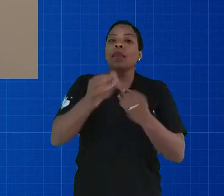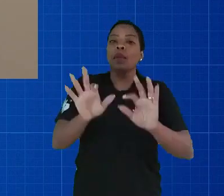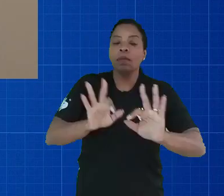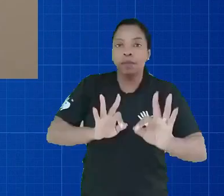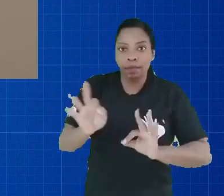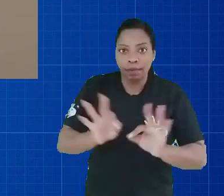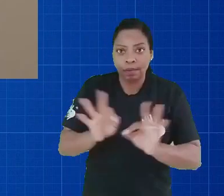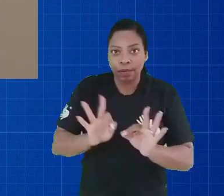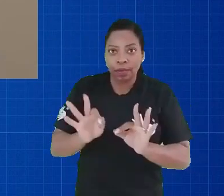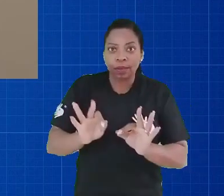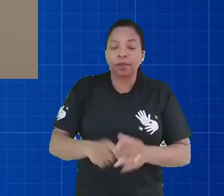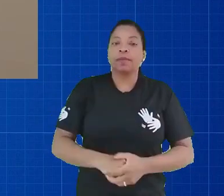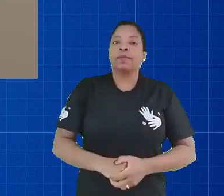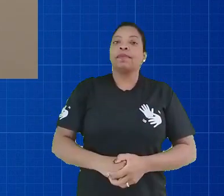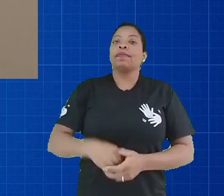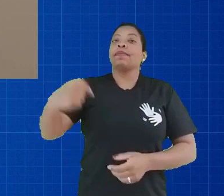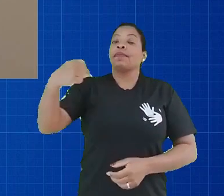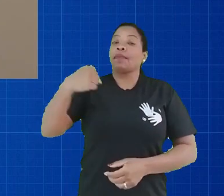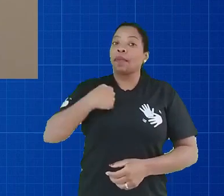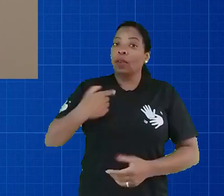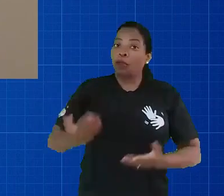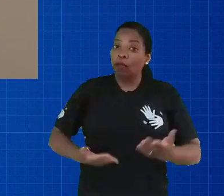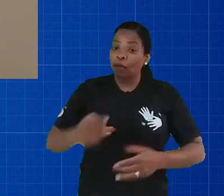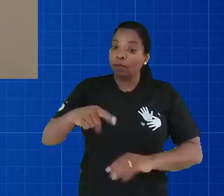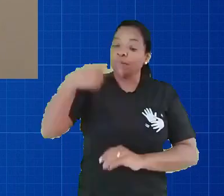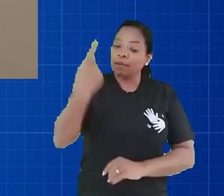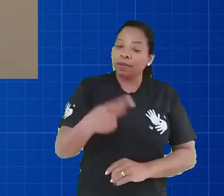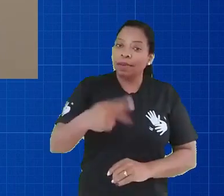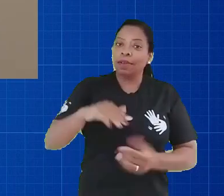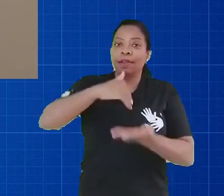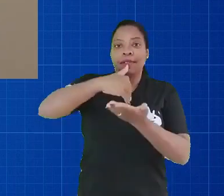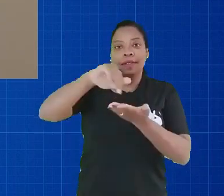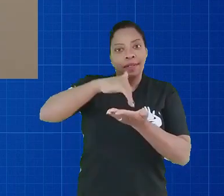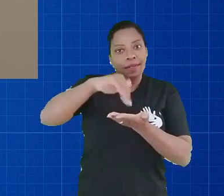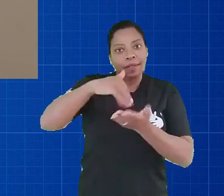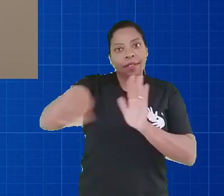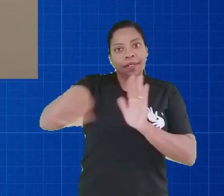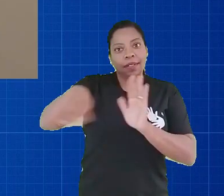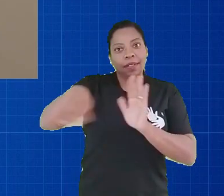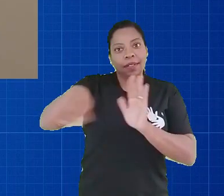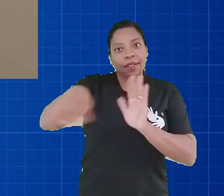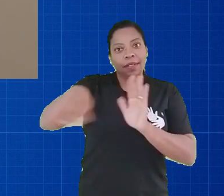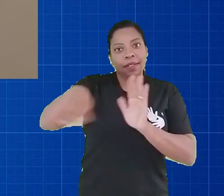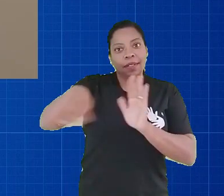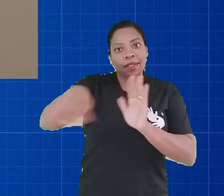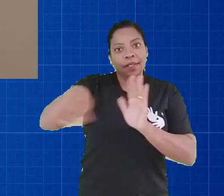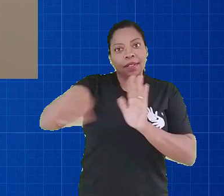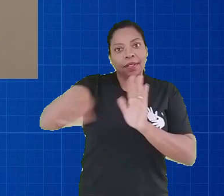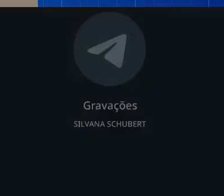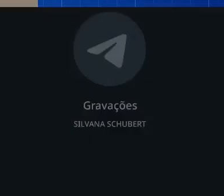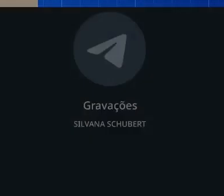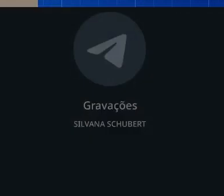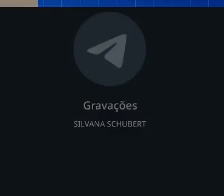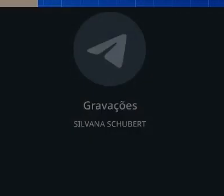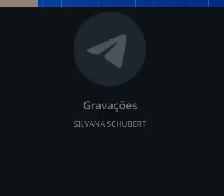Secretaria Municipal de Educação. Então, esses projetos são coordenados pela professora Marta Liotti, que é a coordenadora de Educação Física, que